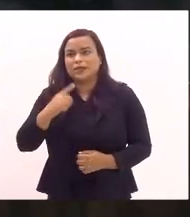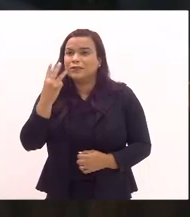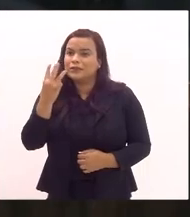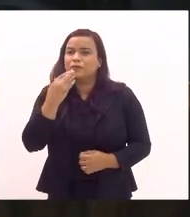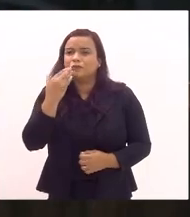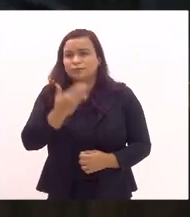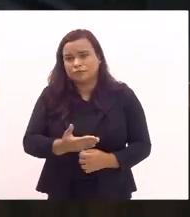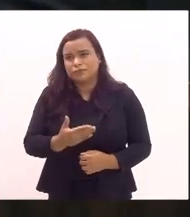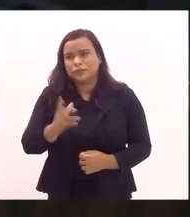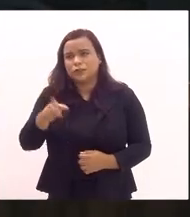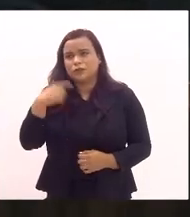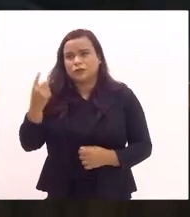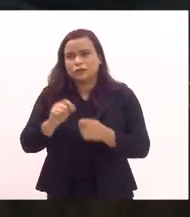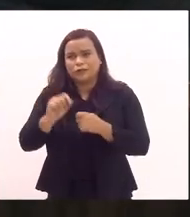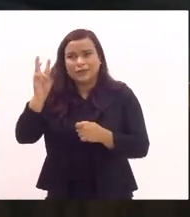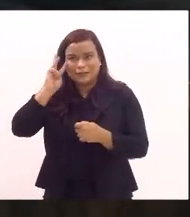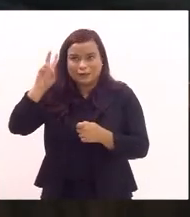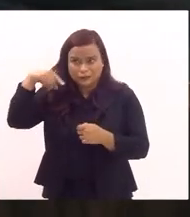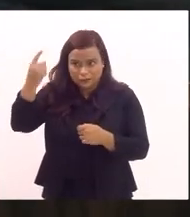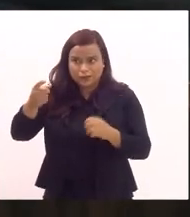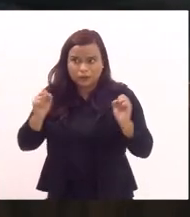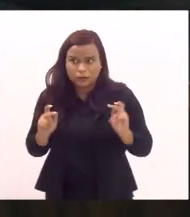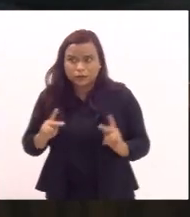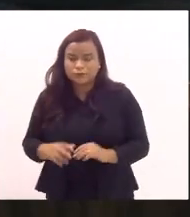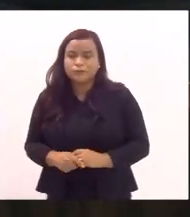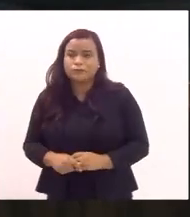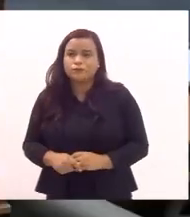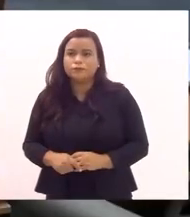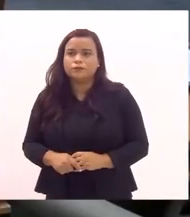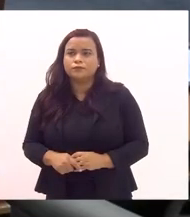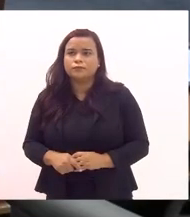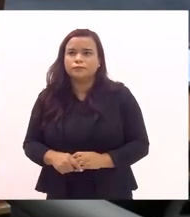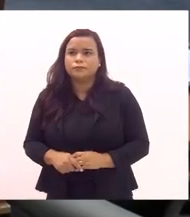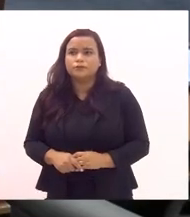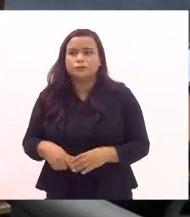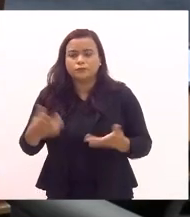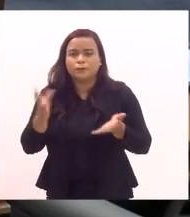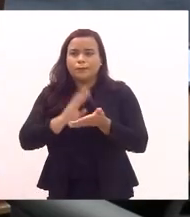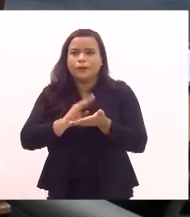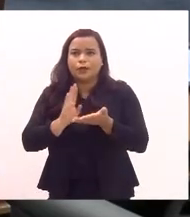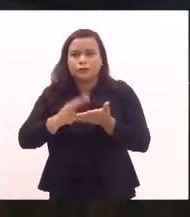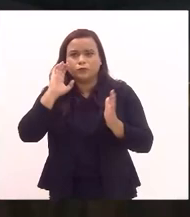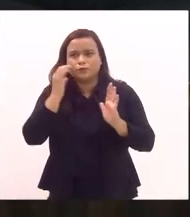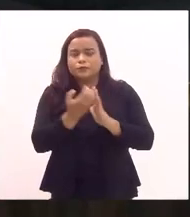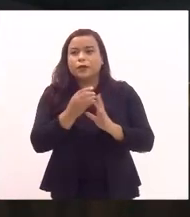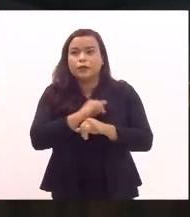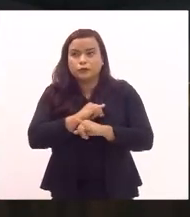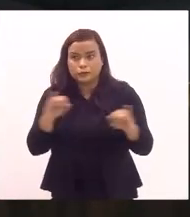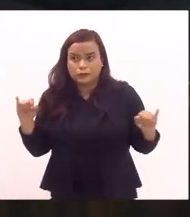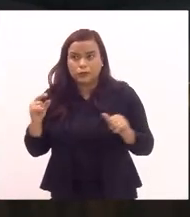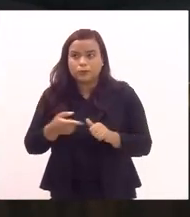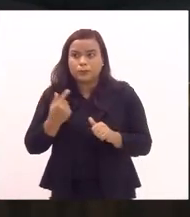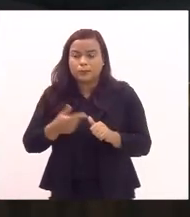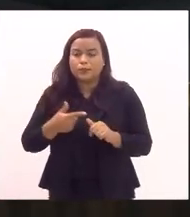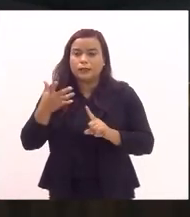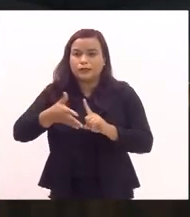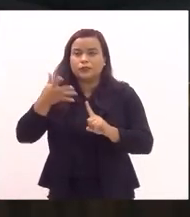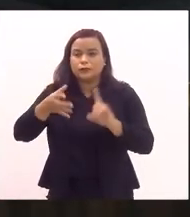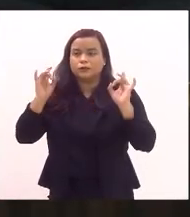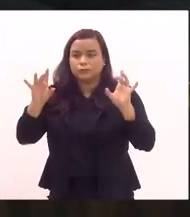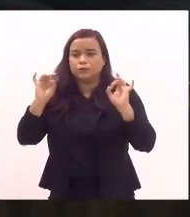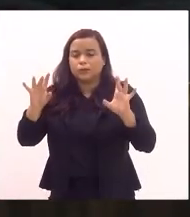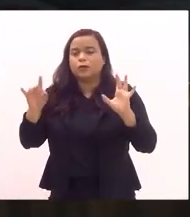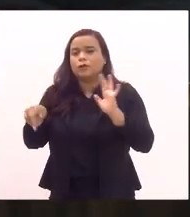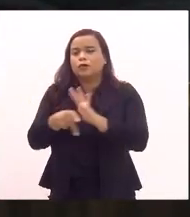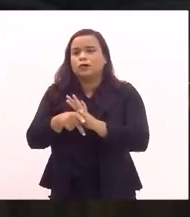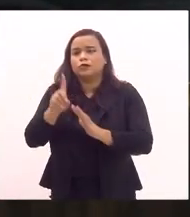e a gente vai estudar Próxima terça pode ser Ok vamos a falta anuncio primeiro acessórios originais do dia